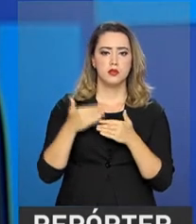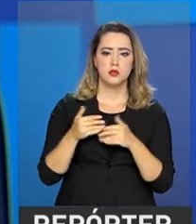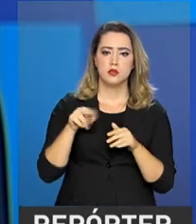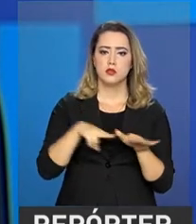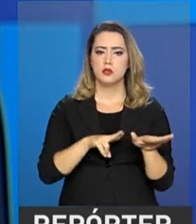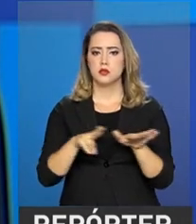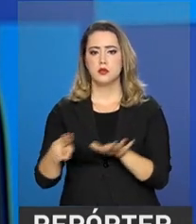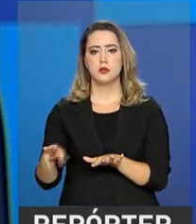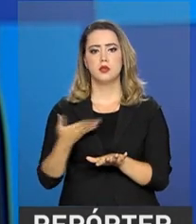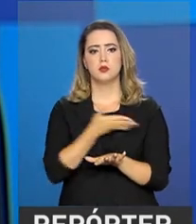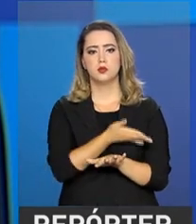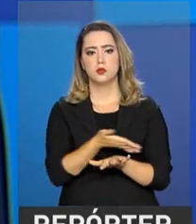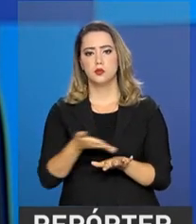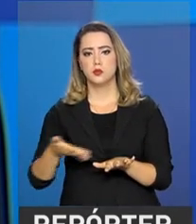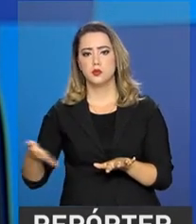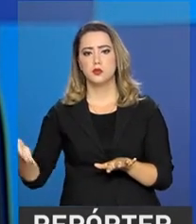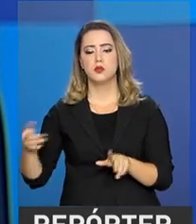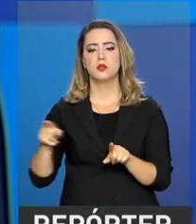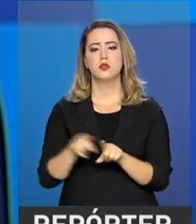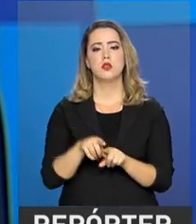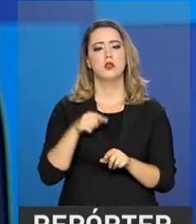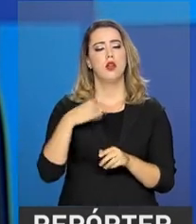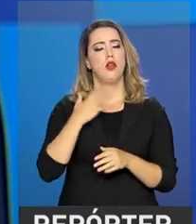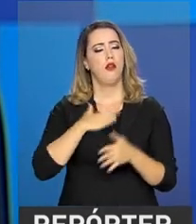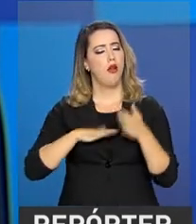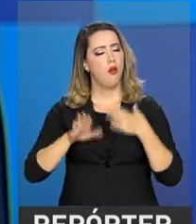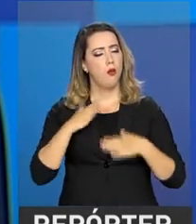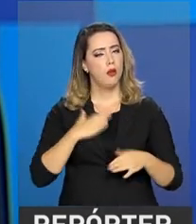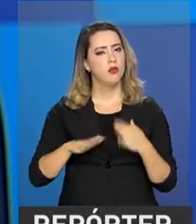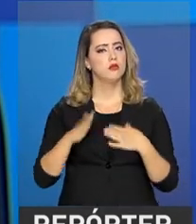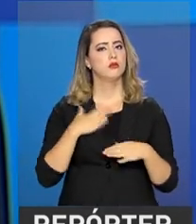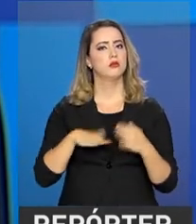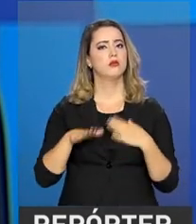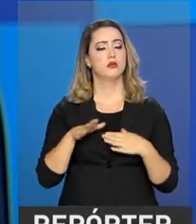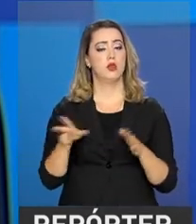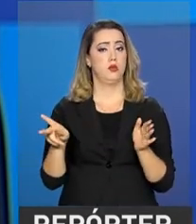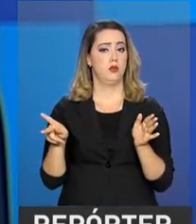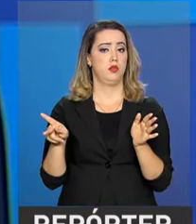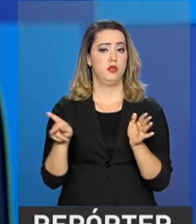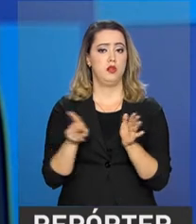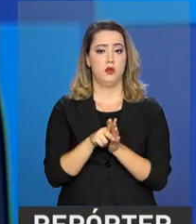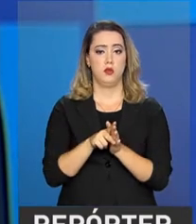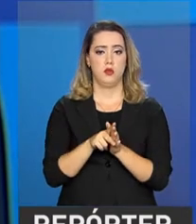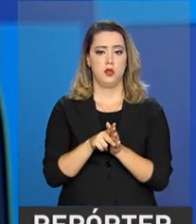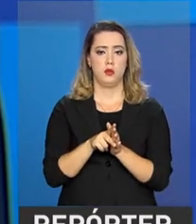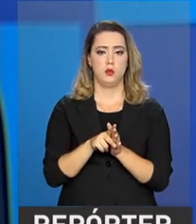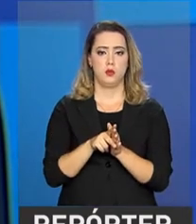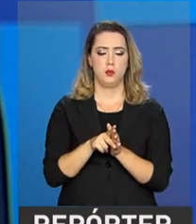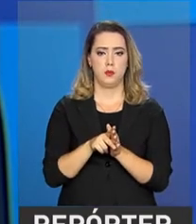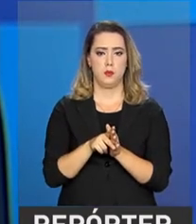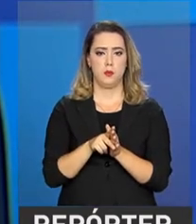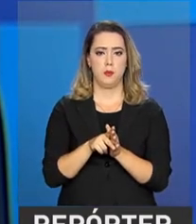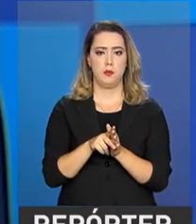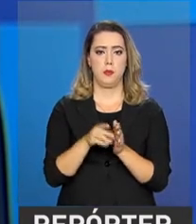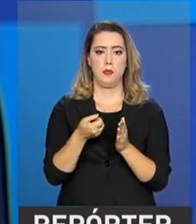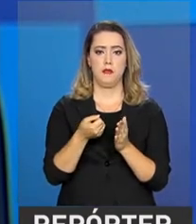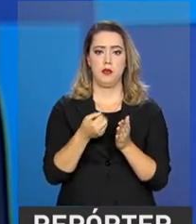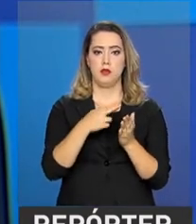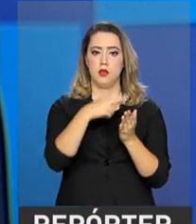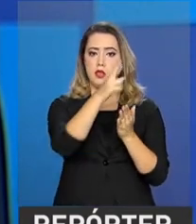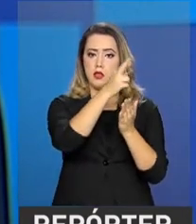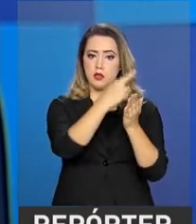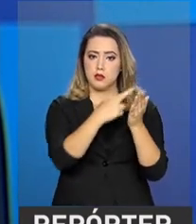da semana tenham calma é a própria transferência da da redação pra